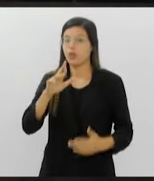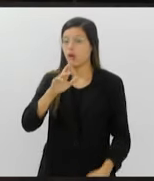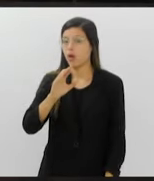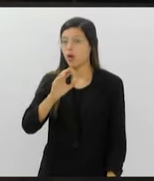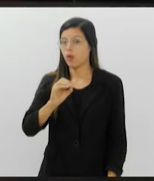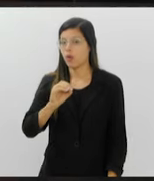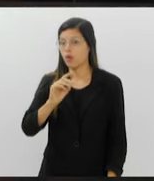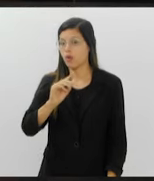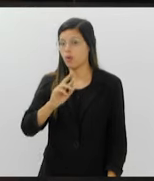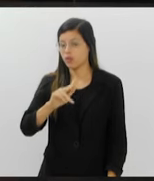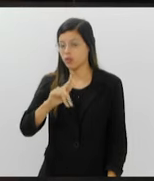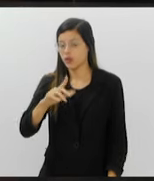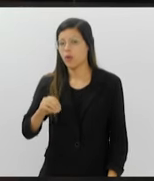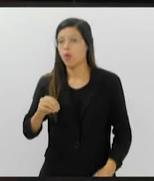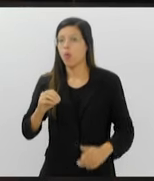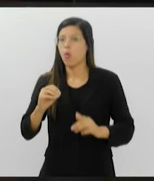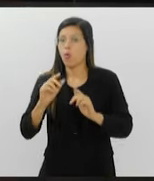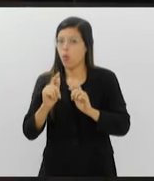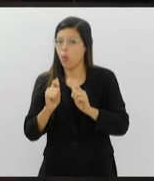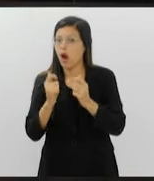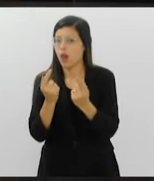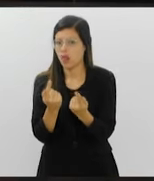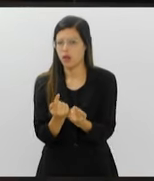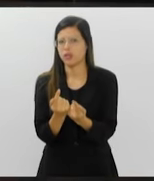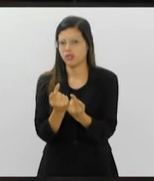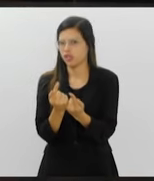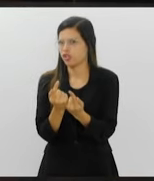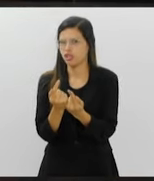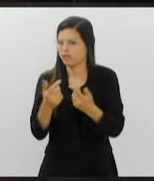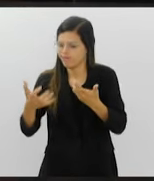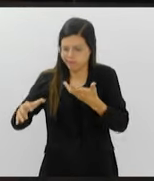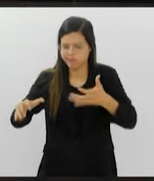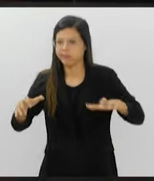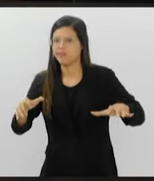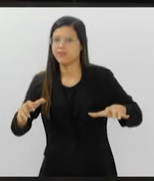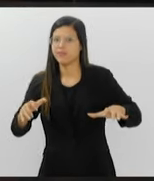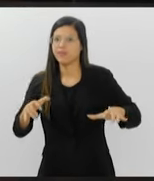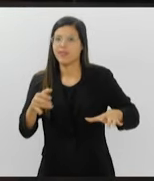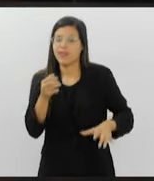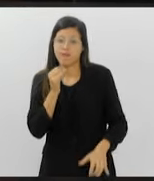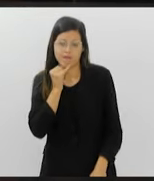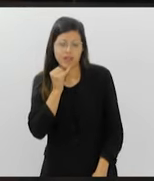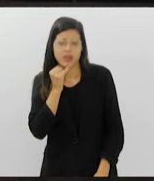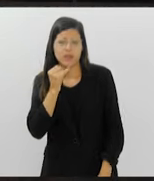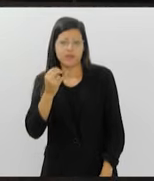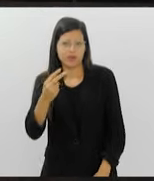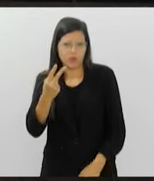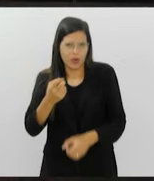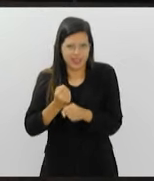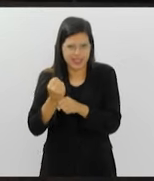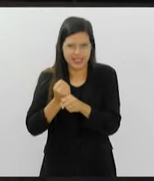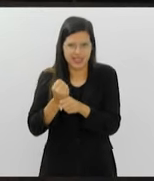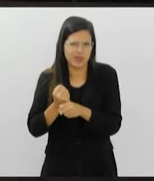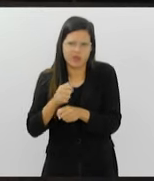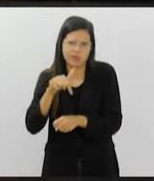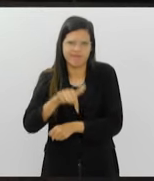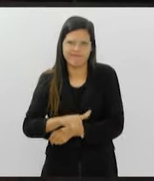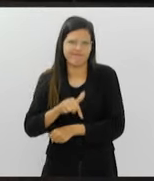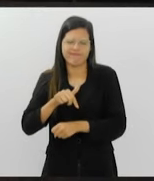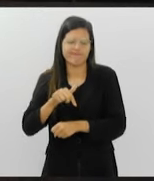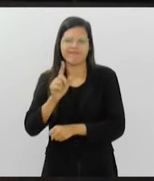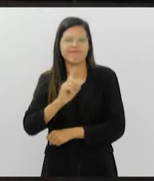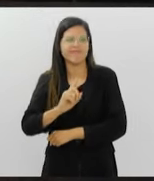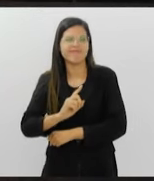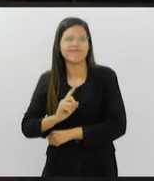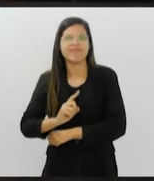parlamento fluminense. É uma pena que daqui a 2 anos eu não vou estar mais aqui, Altineu. É uma pena, porque eu queria muito confrontar esse rapaz, mas